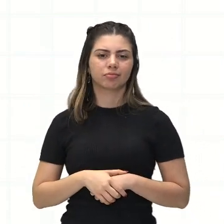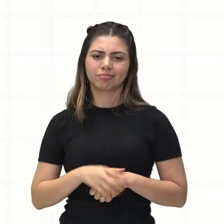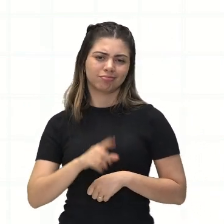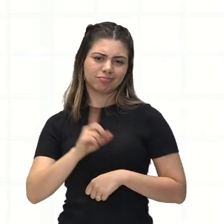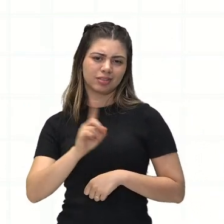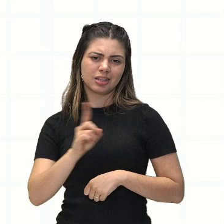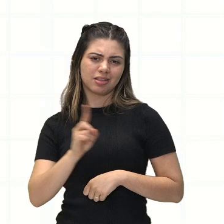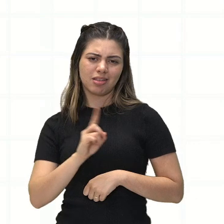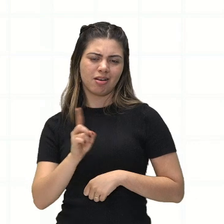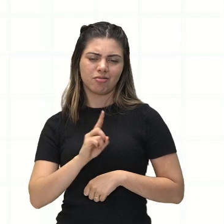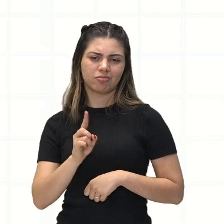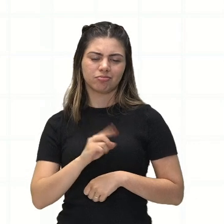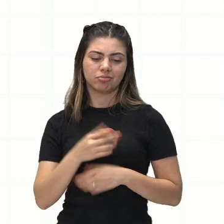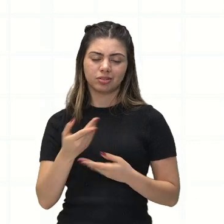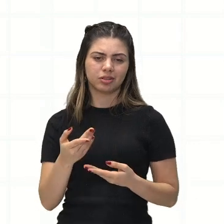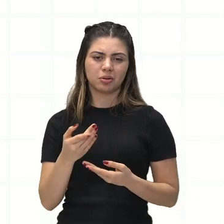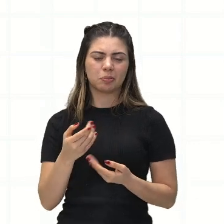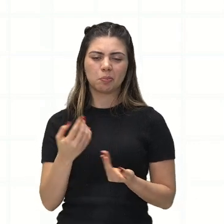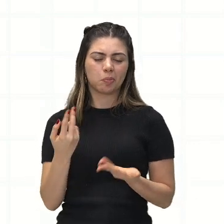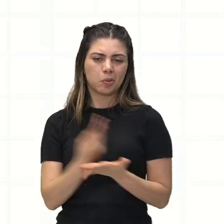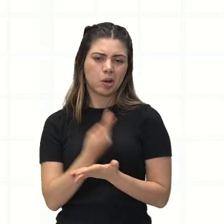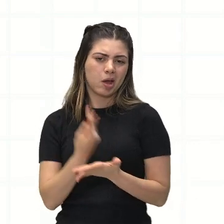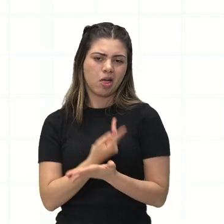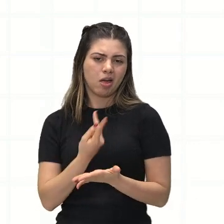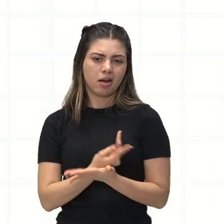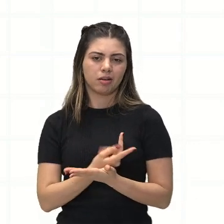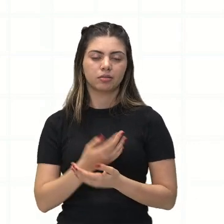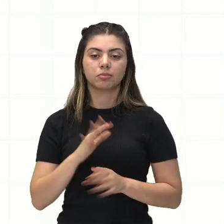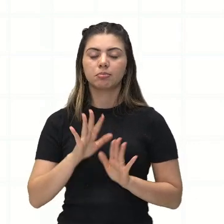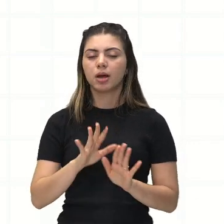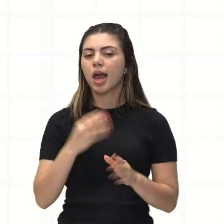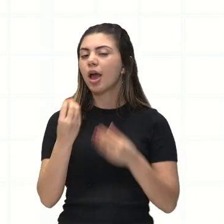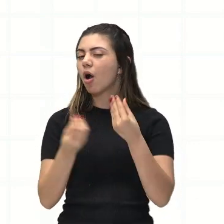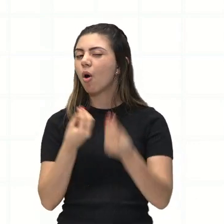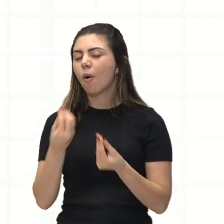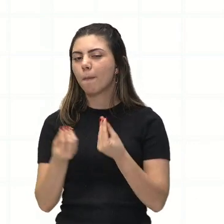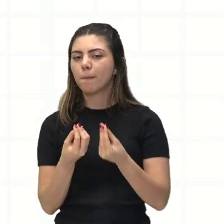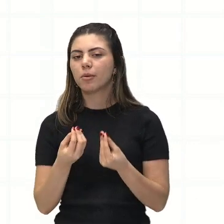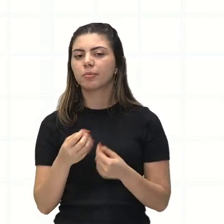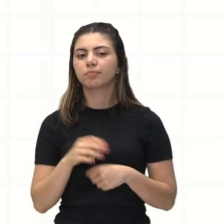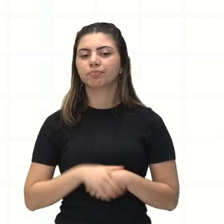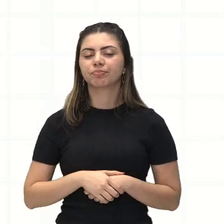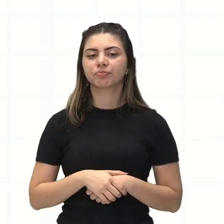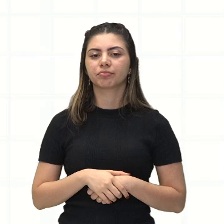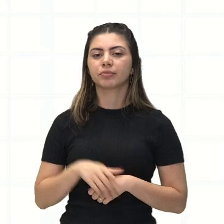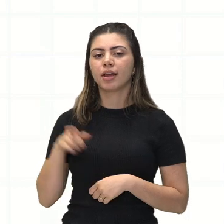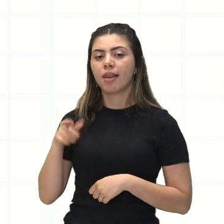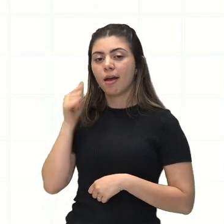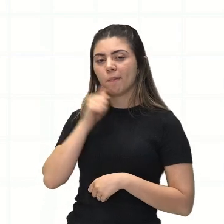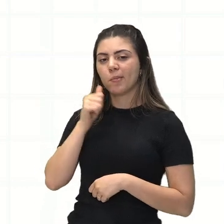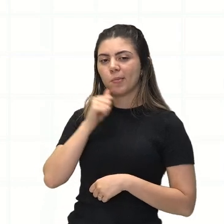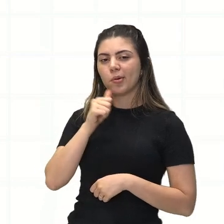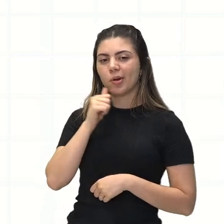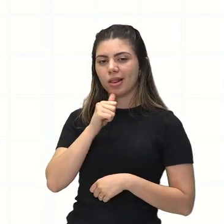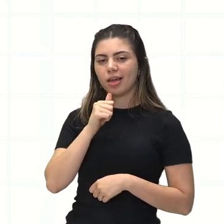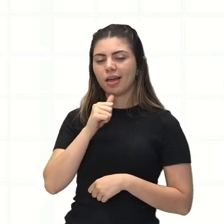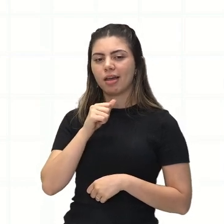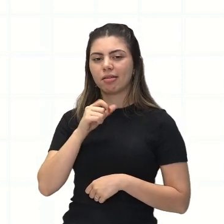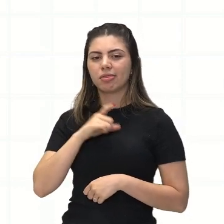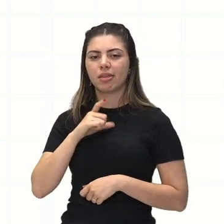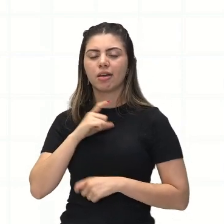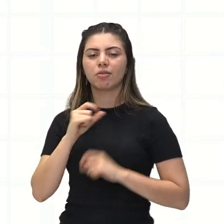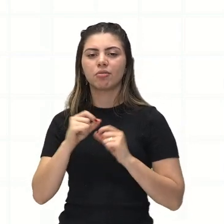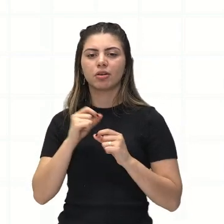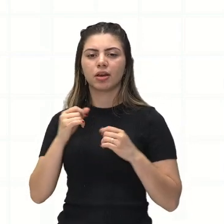Não. Isso estaria completamente errado. Da sua inteligência está complementando o